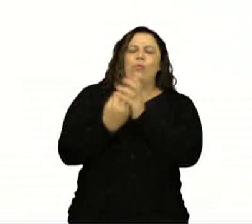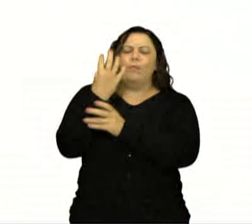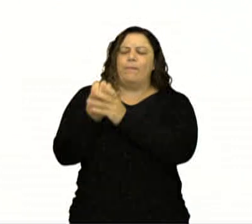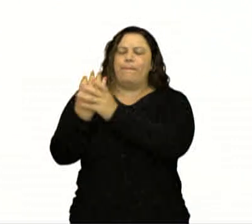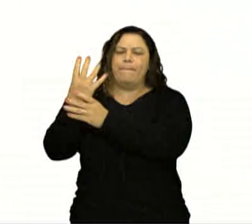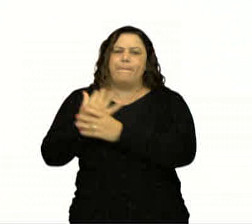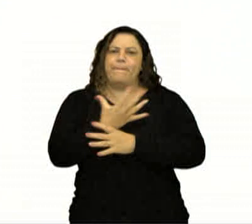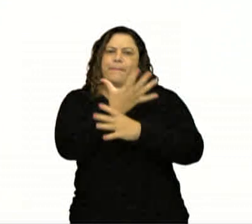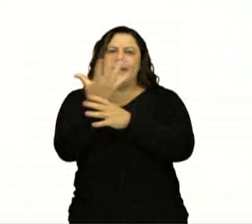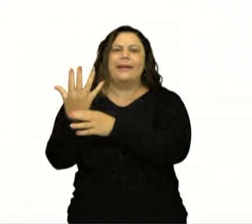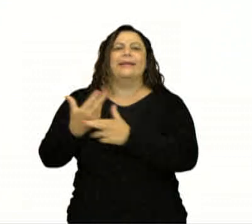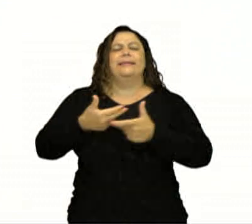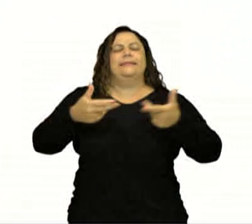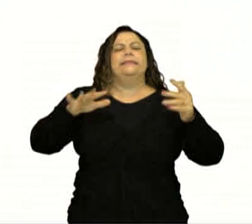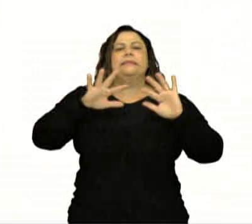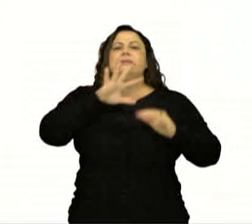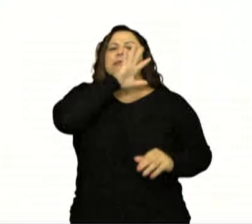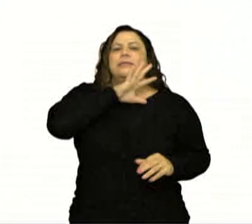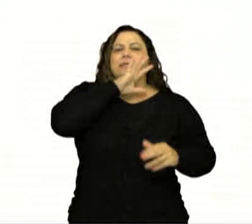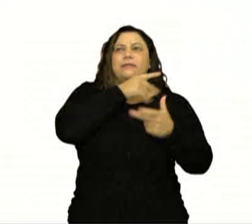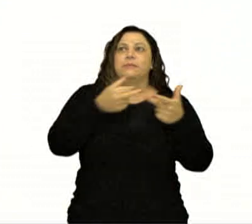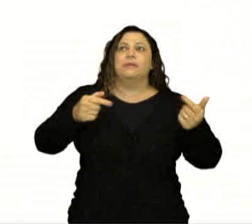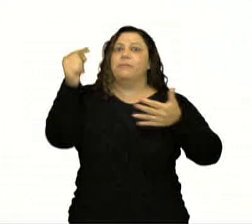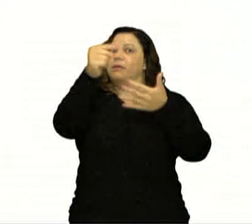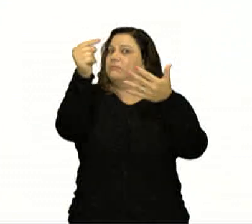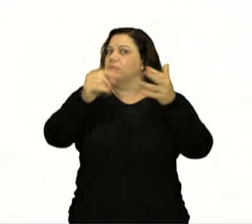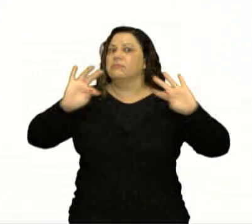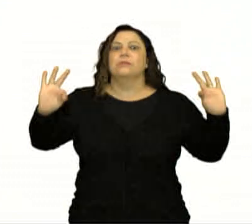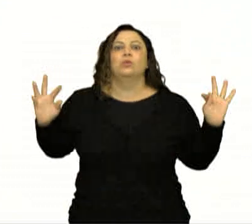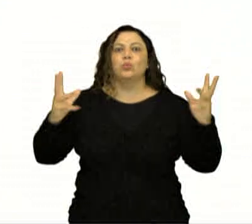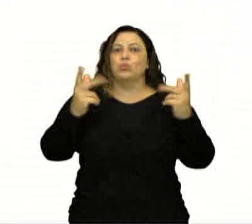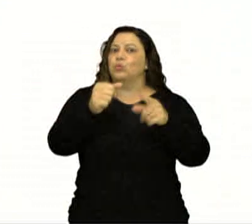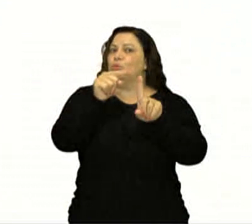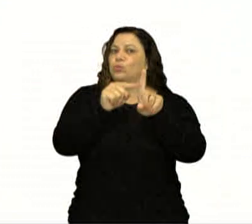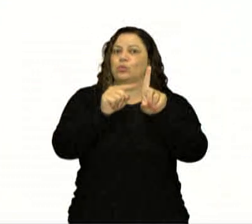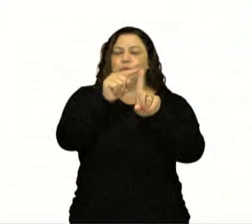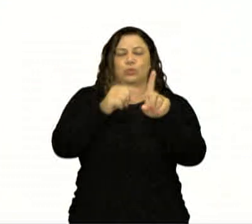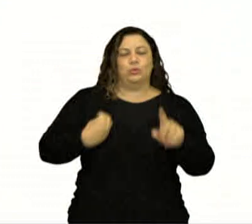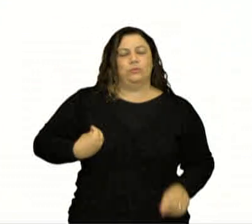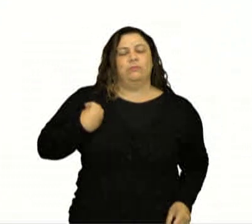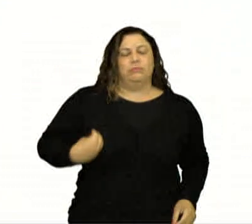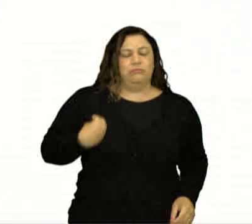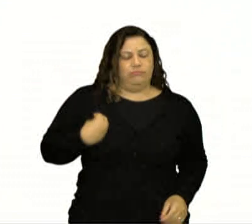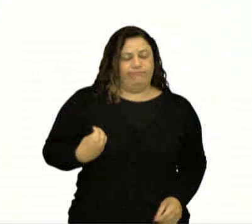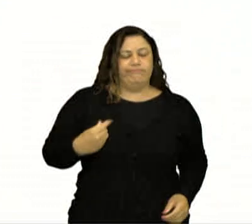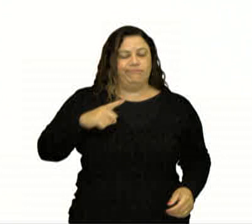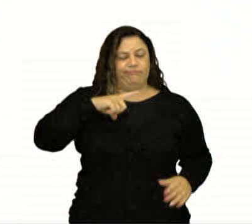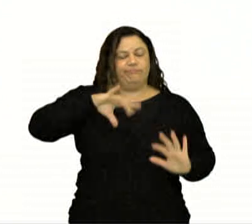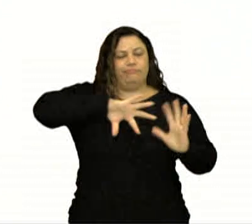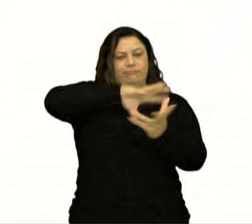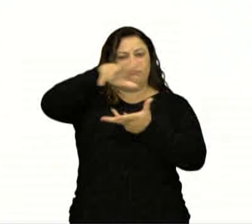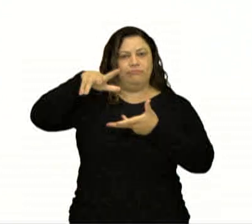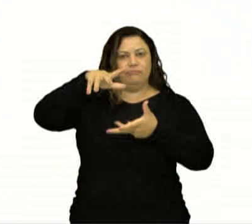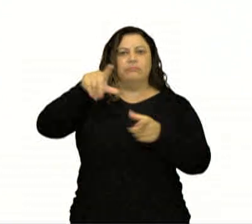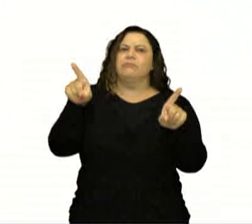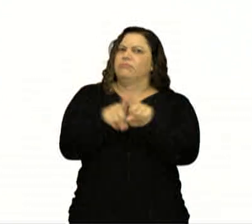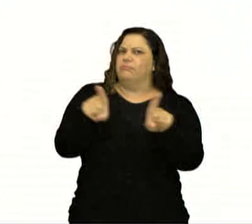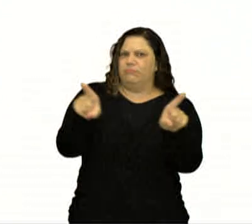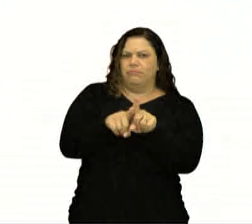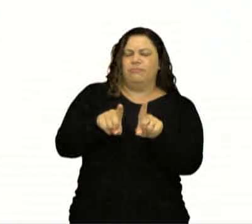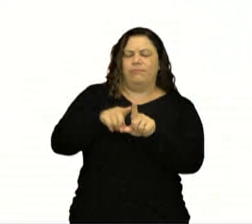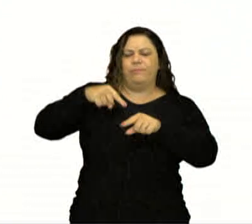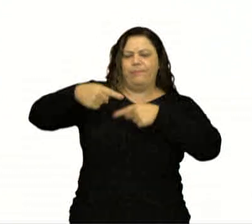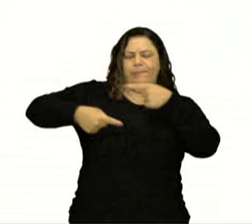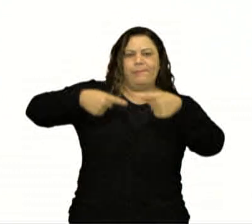animais. Ou seja, ele é universal, vale para todos os tipos de seres vivos que existem no nosso planeta. E ele também é degenerado,